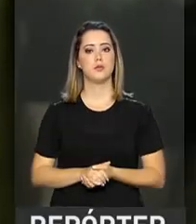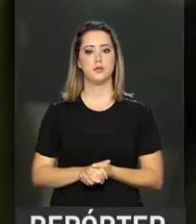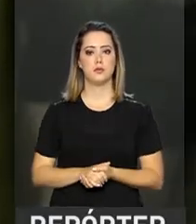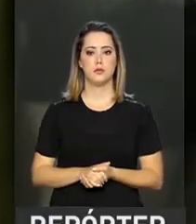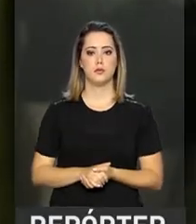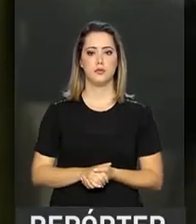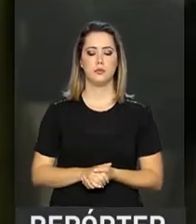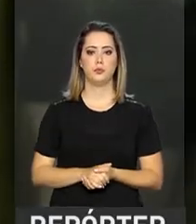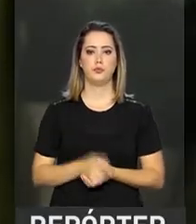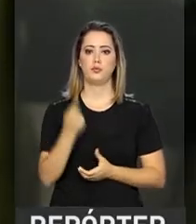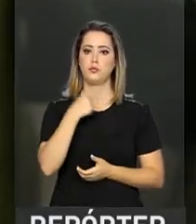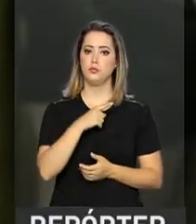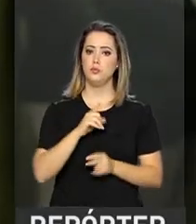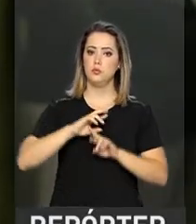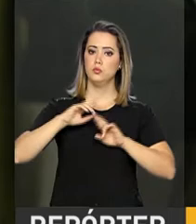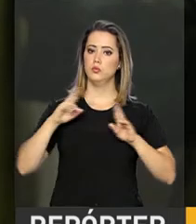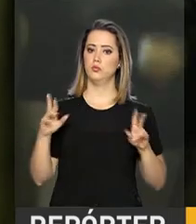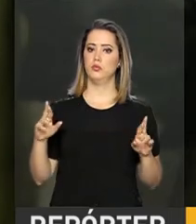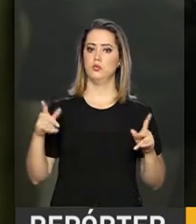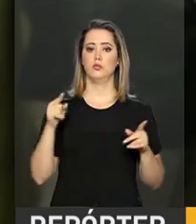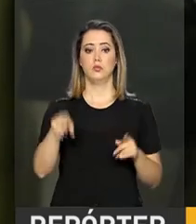uma diversidade, digo.